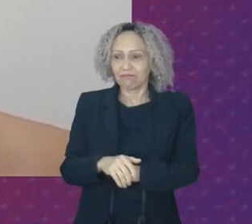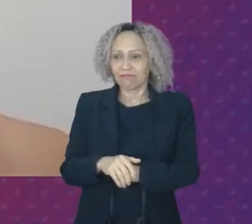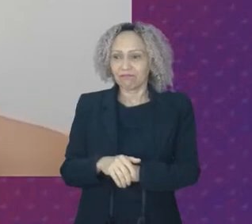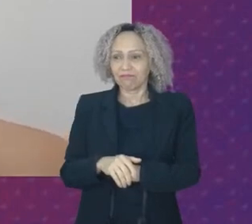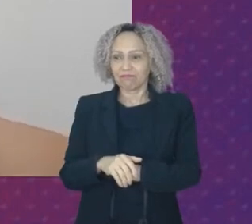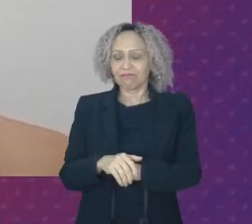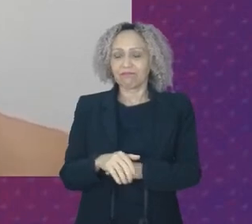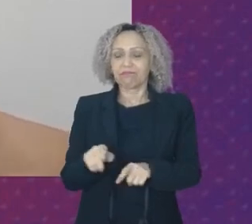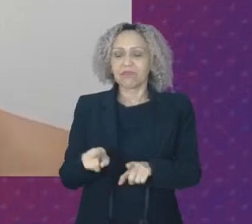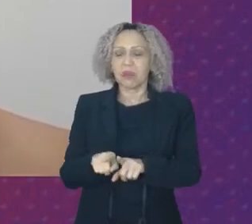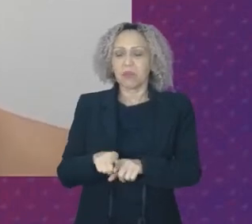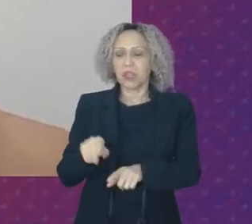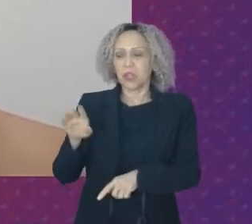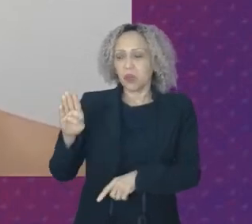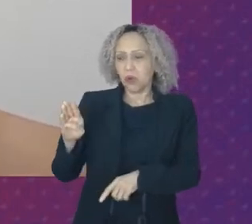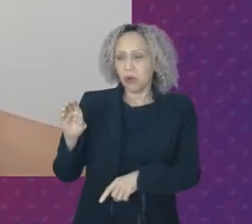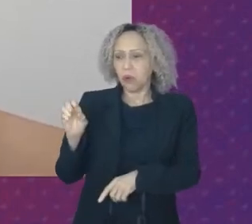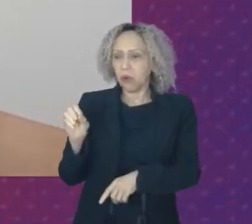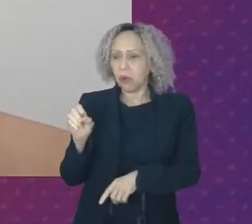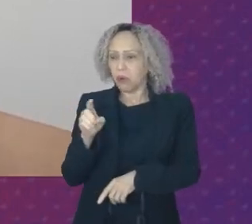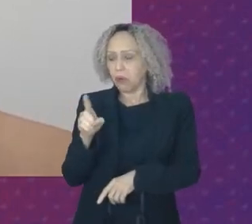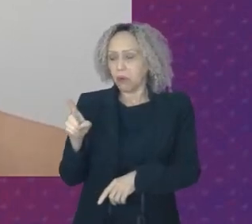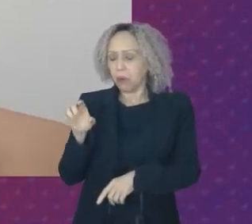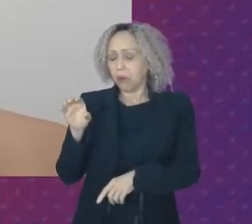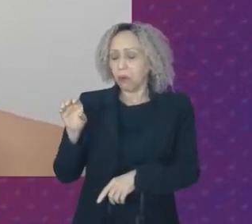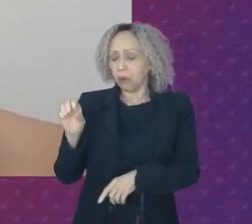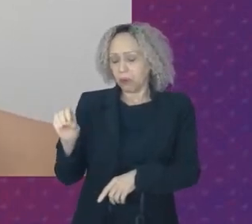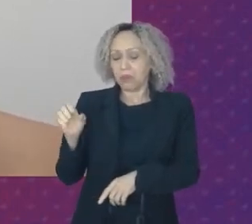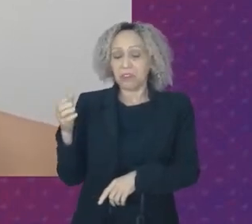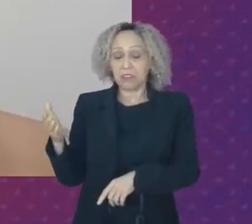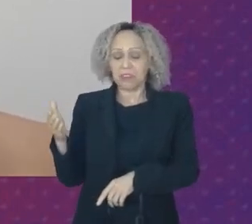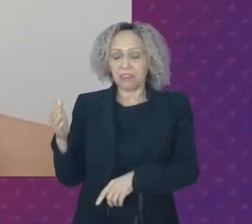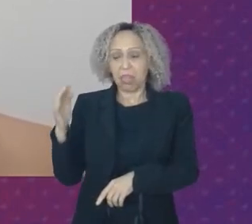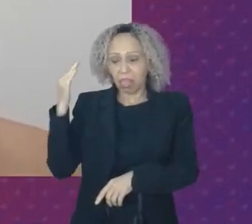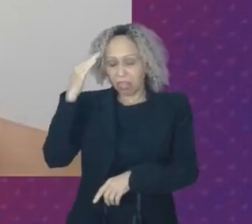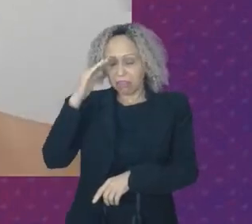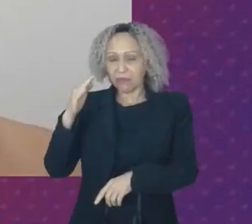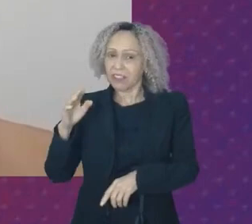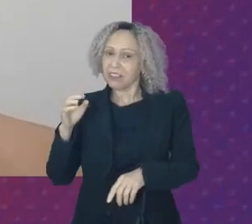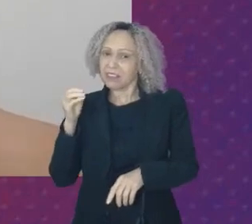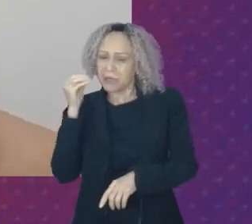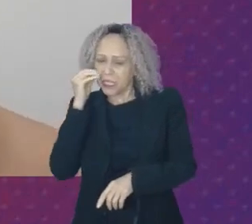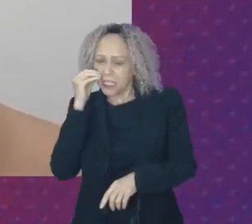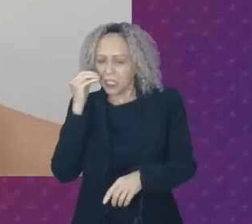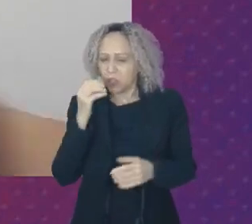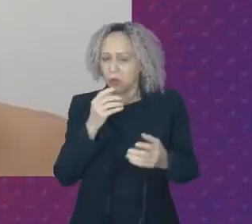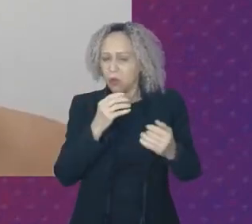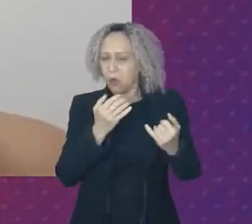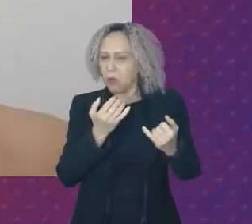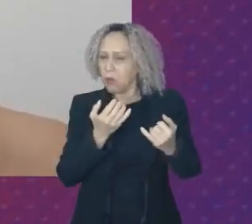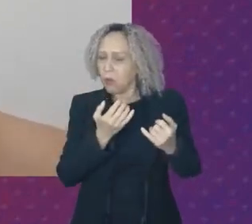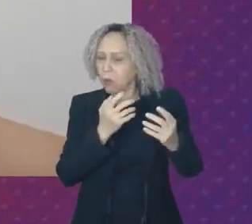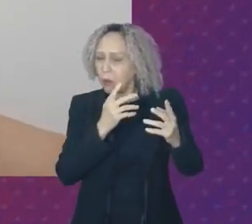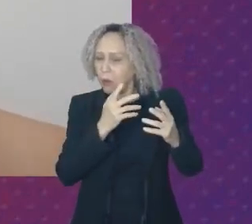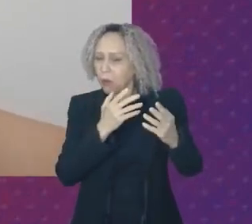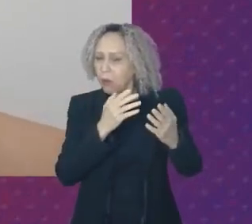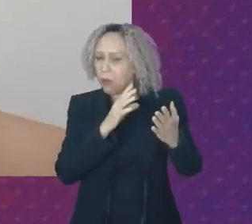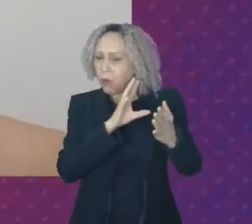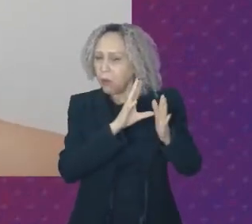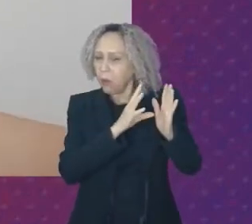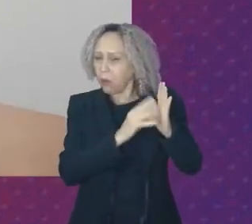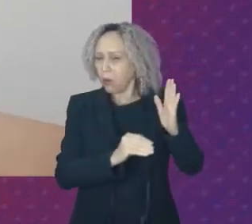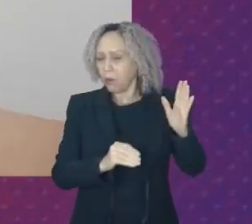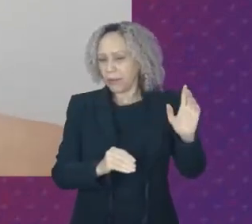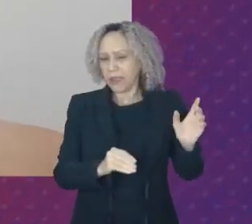Lula, né, das campanhas do nosso presidente, porque isso é algo que a gente vê bastante, principalmente para o público mais